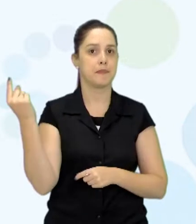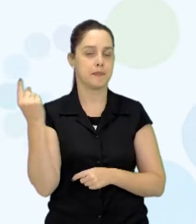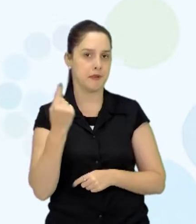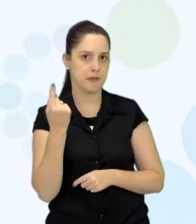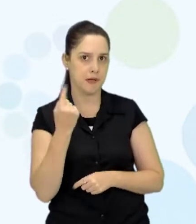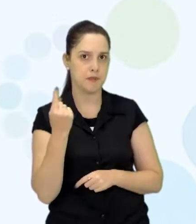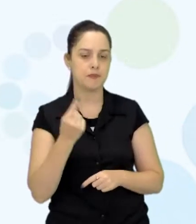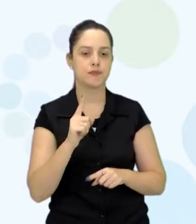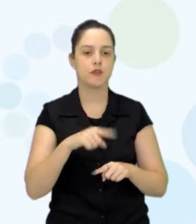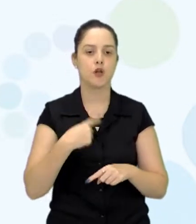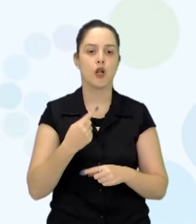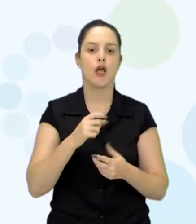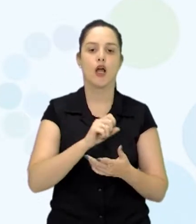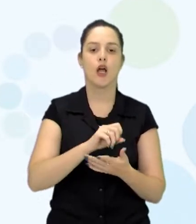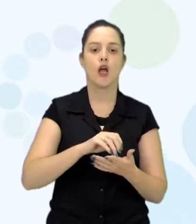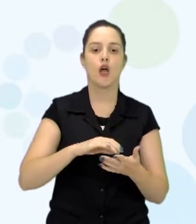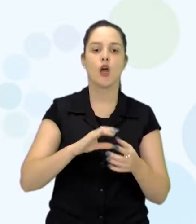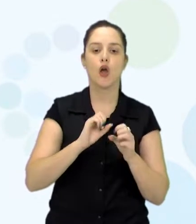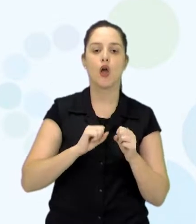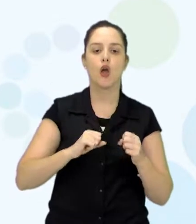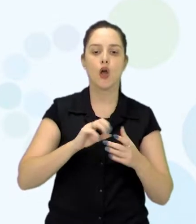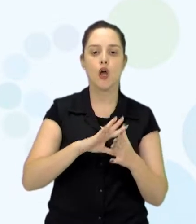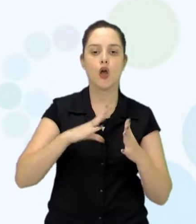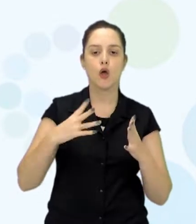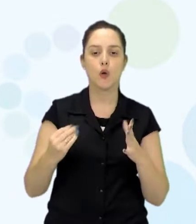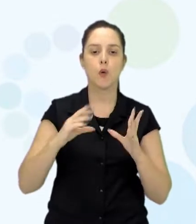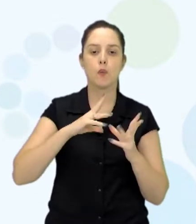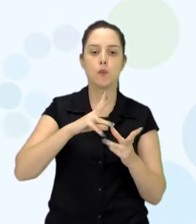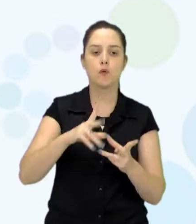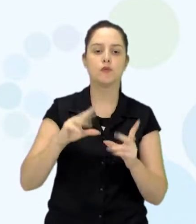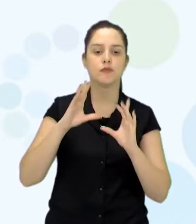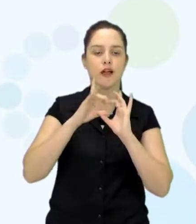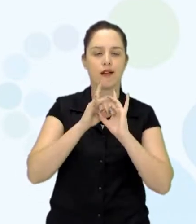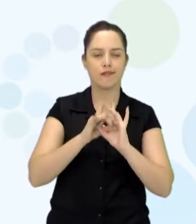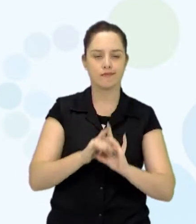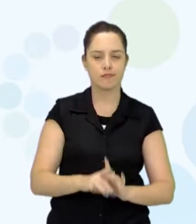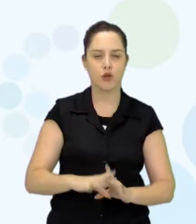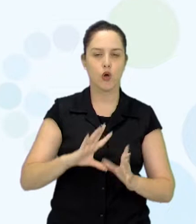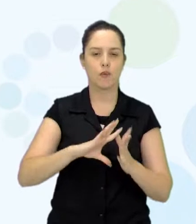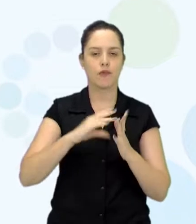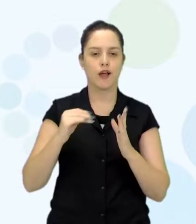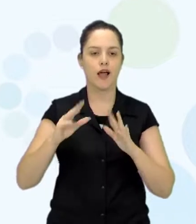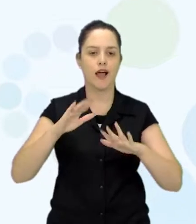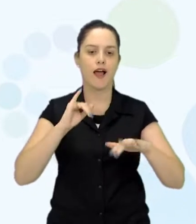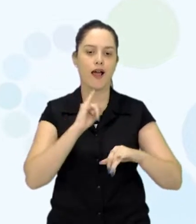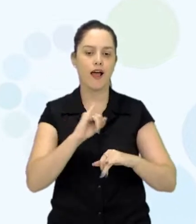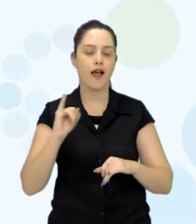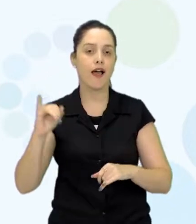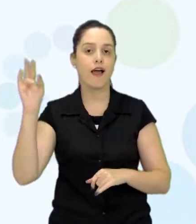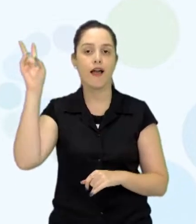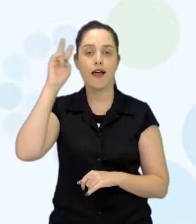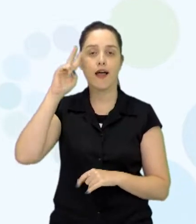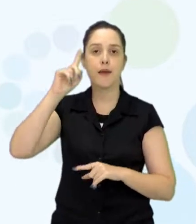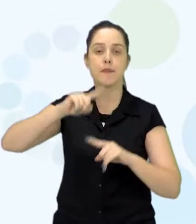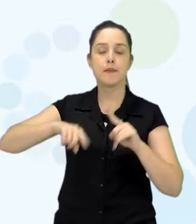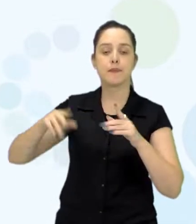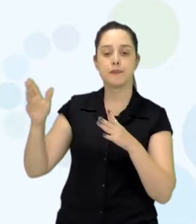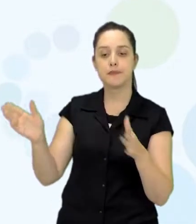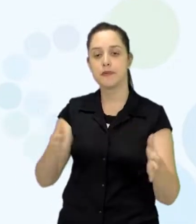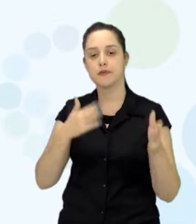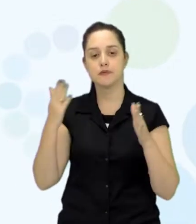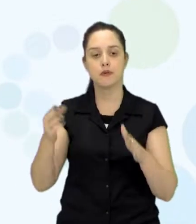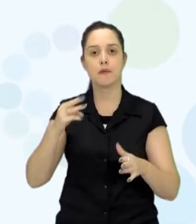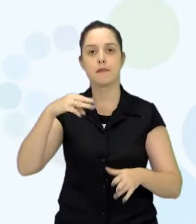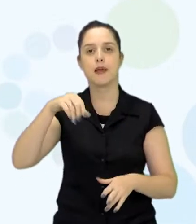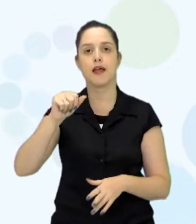E aí, a nossa unidade curricular, no mundo tudo está interligado, o componente, as narrativas históricas e sua produção material e imaterial.